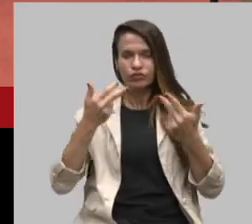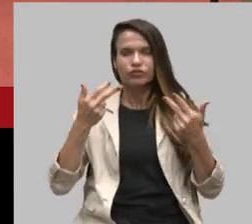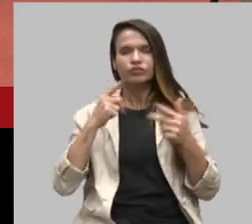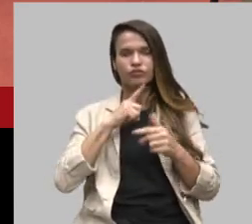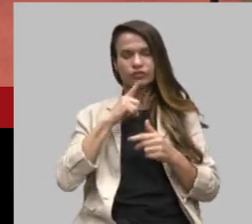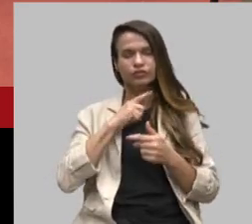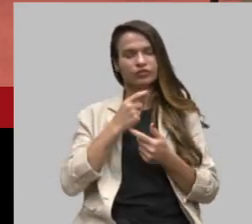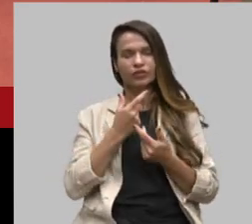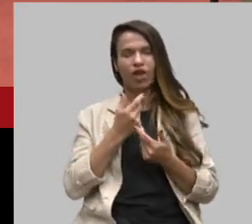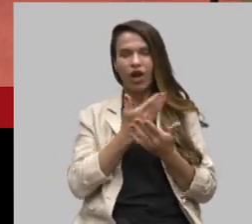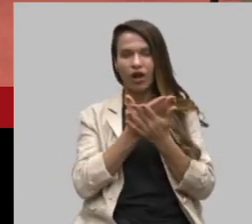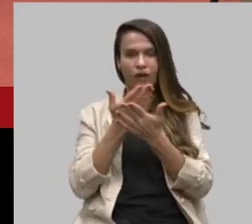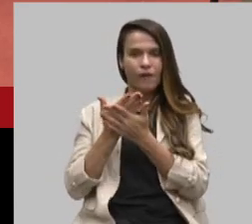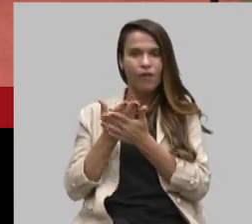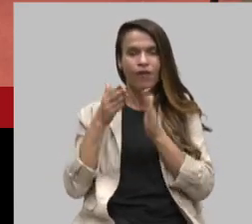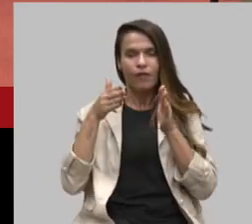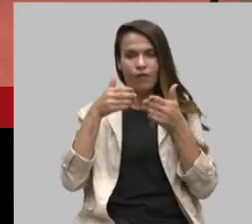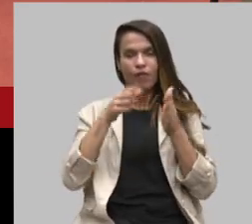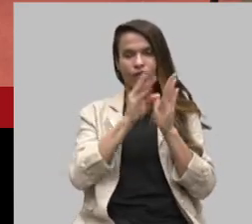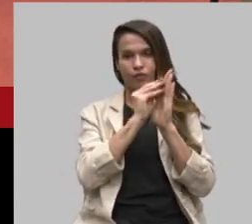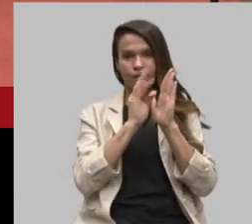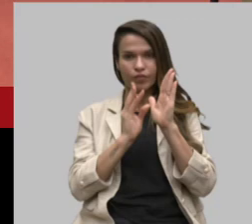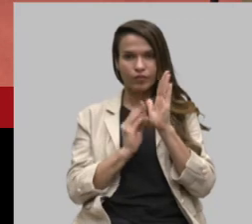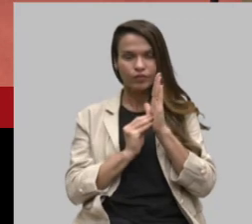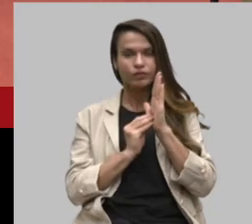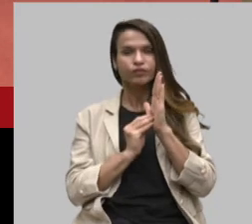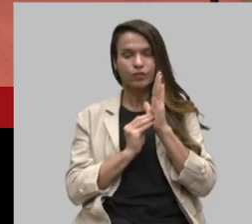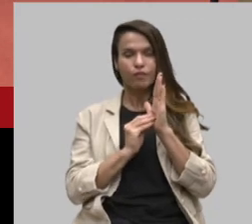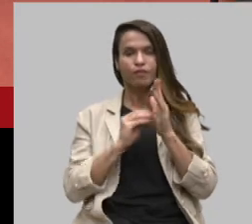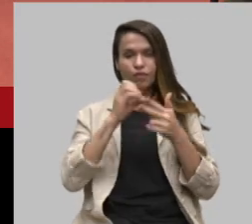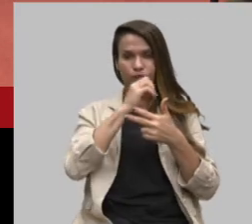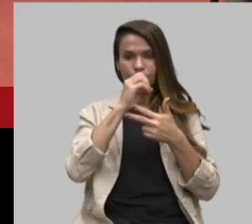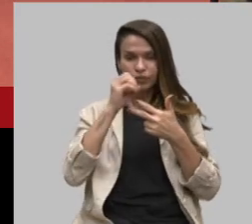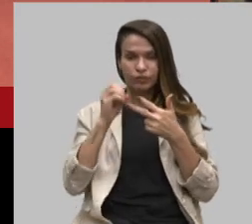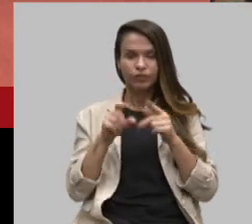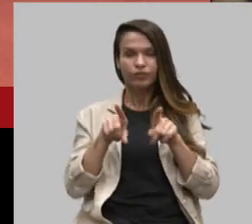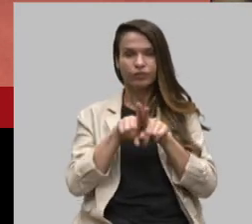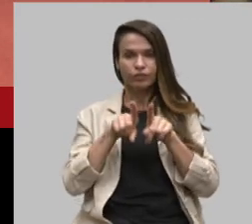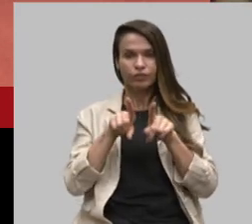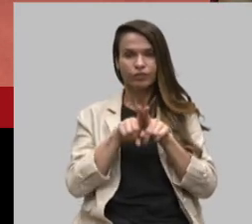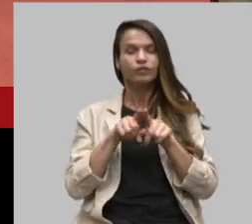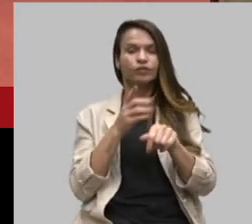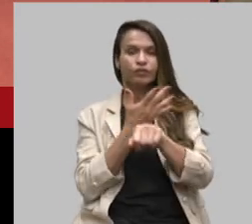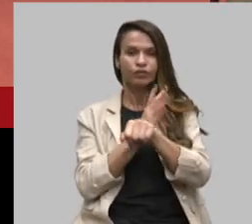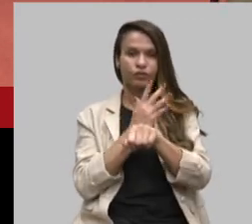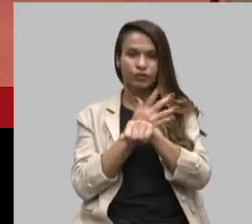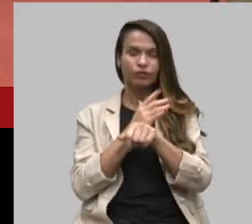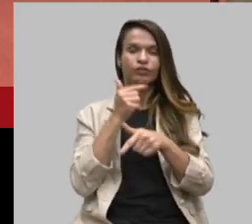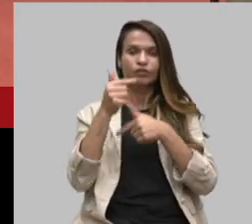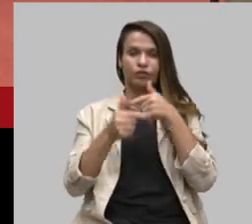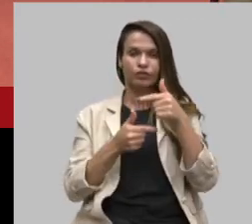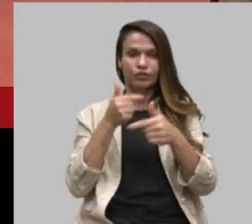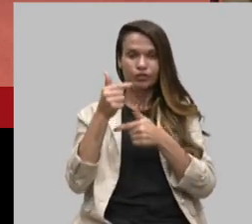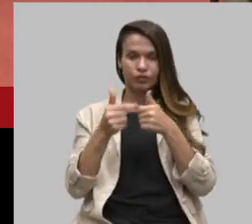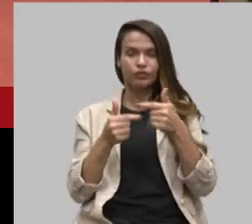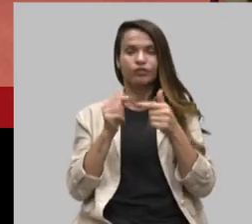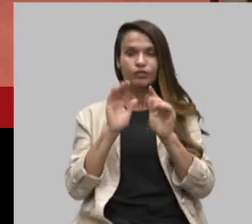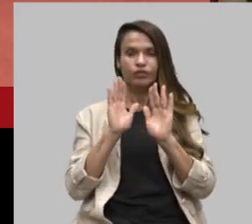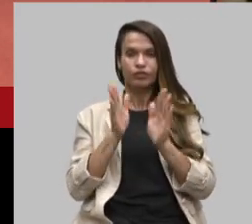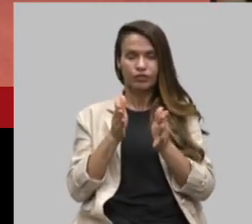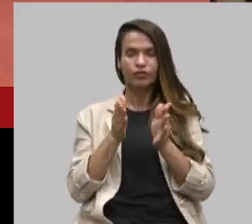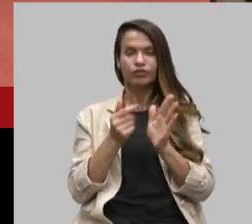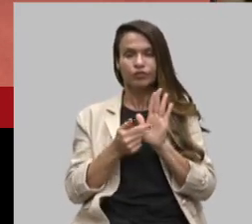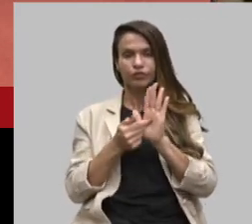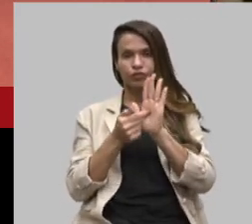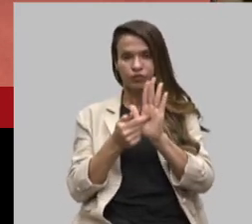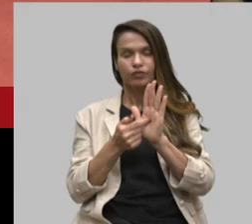aulas que abordam os conteúdos do Enem e até mesmo temos exercícios temos simulados já ofertados para isso então para que que a